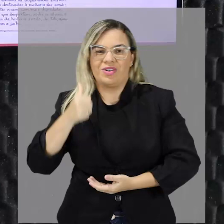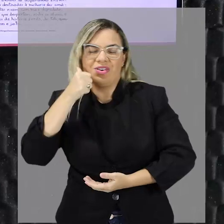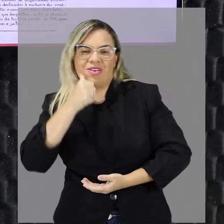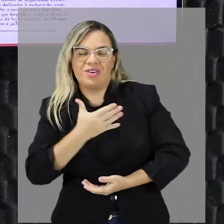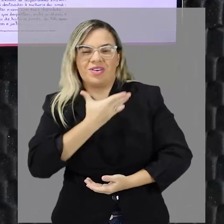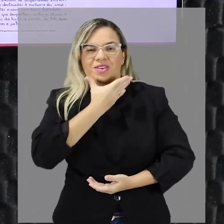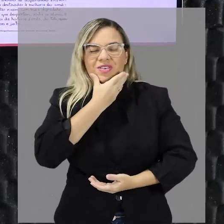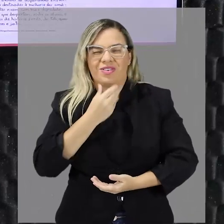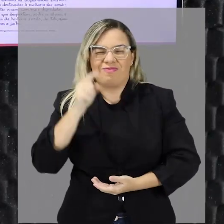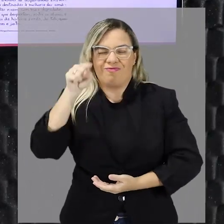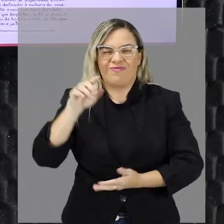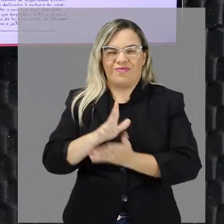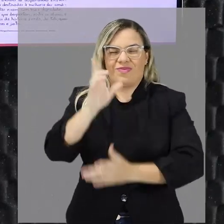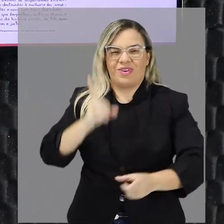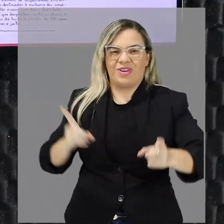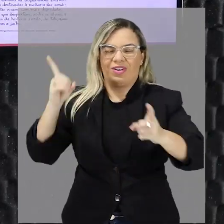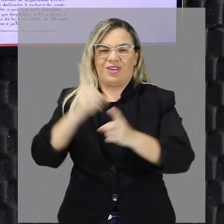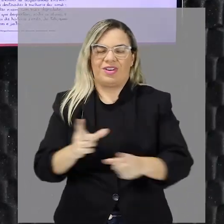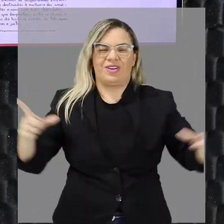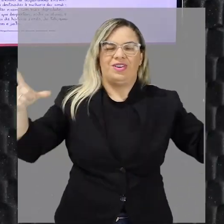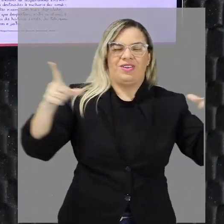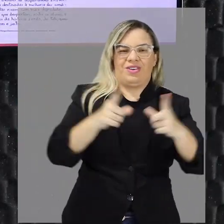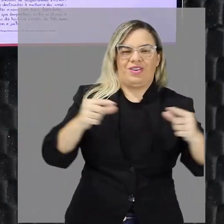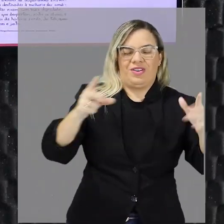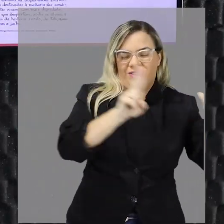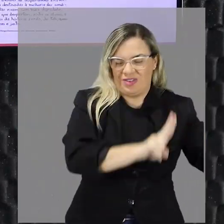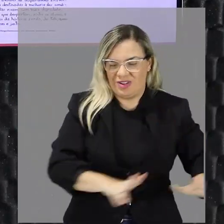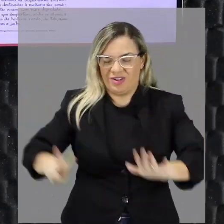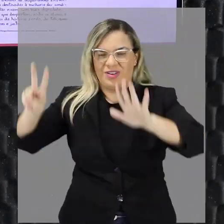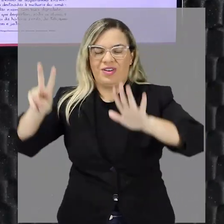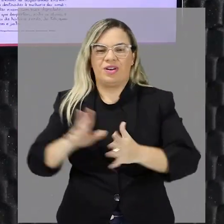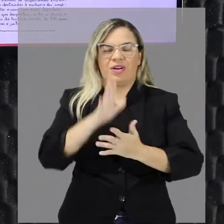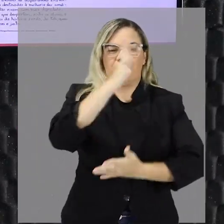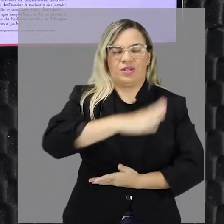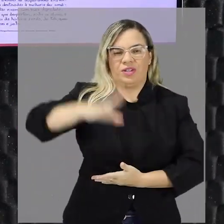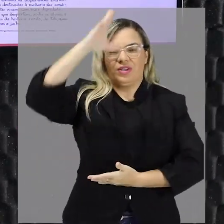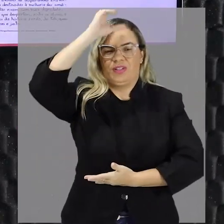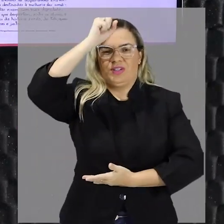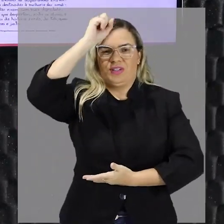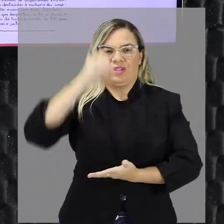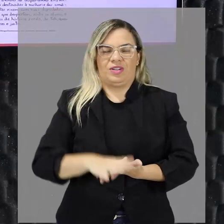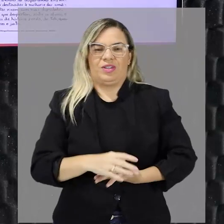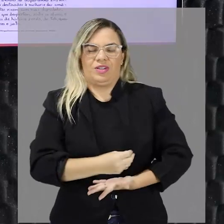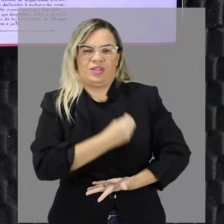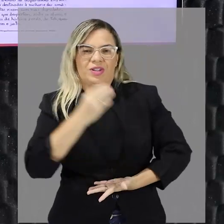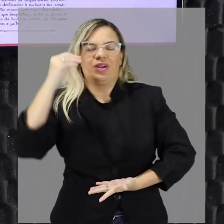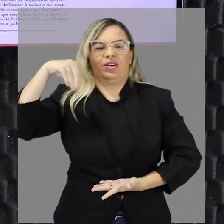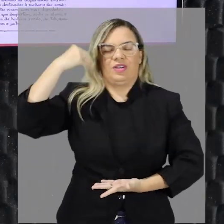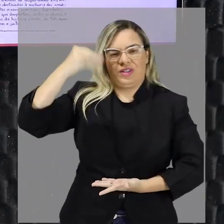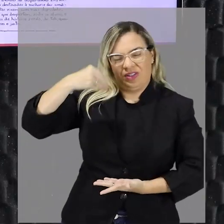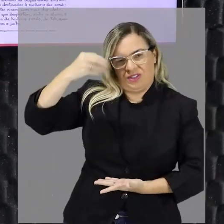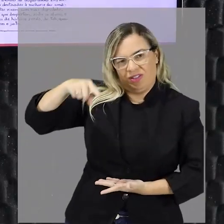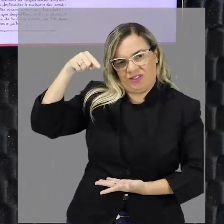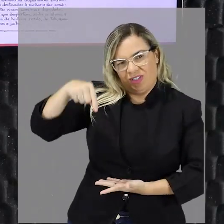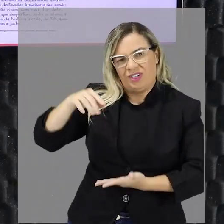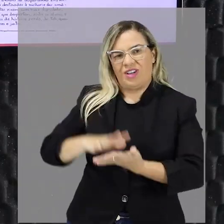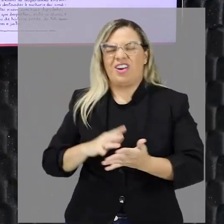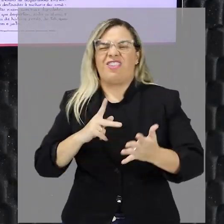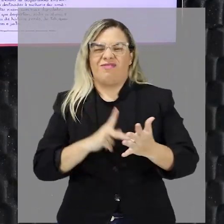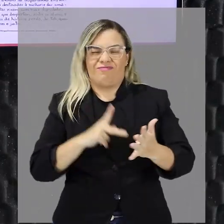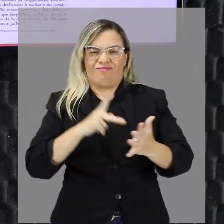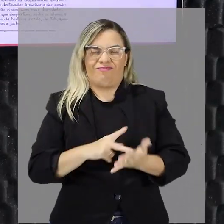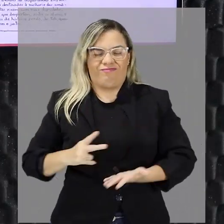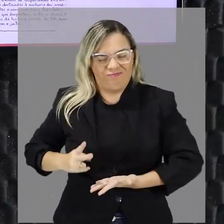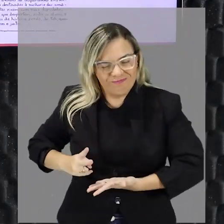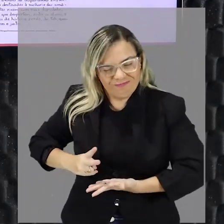vai lá se ver em Brasília e passar uma semana de muito aprendizado e de muita vivência que com certeza vocês levarão para o